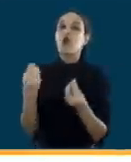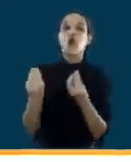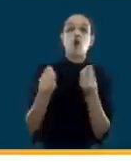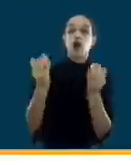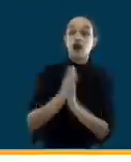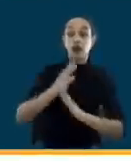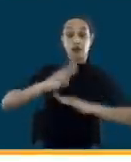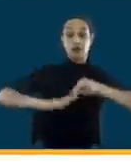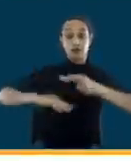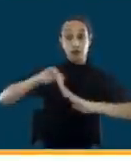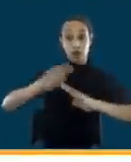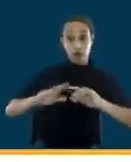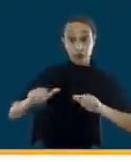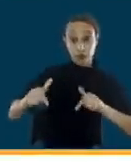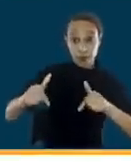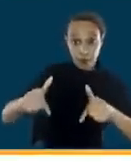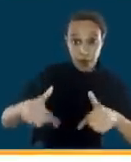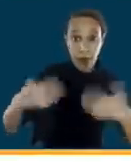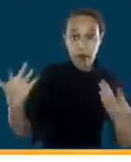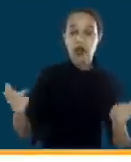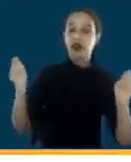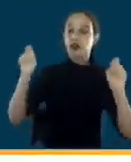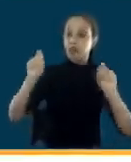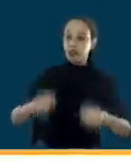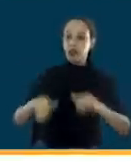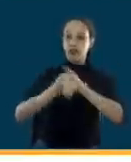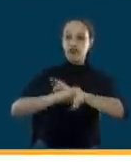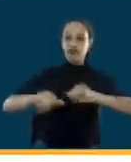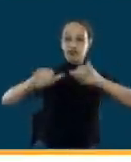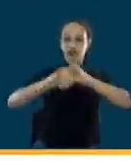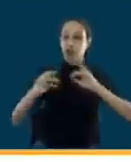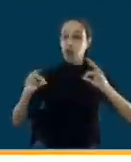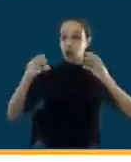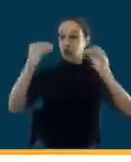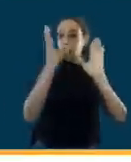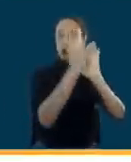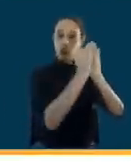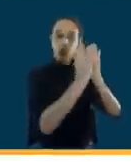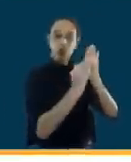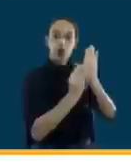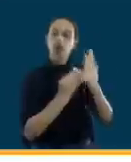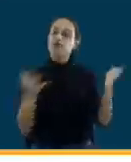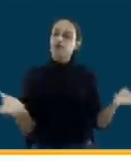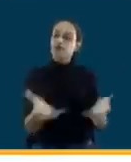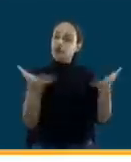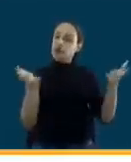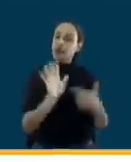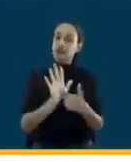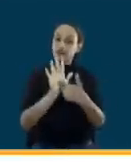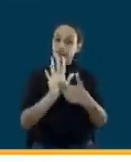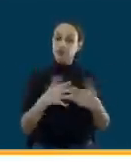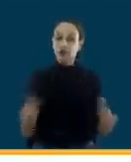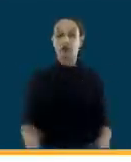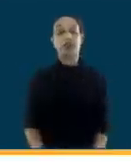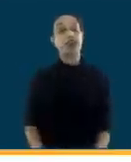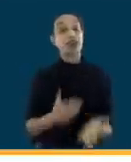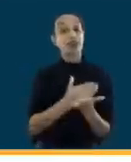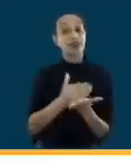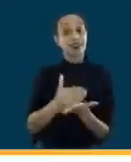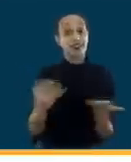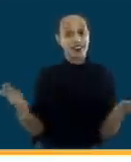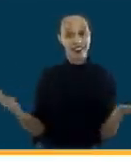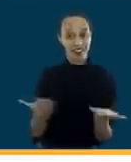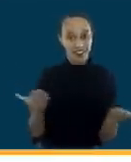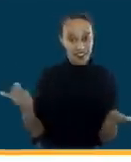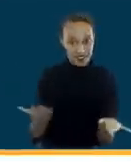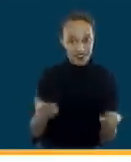profissional, capacidade de multiplicação dos conteúdos e as motivações apresentadas. Dando início à nossa solenidade de